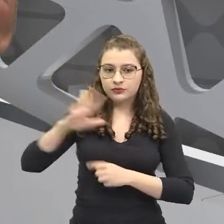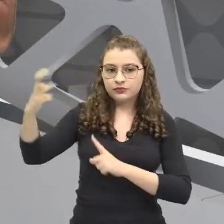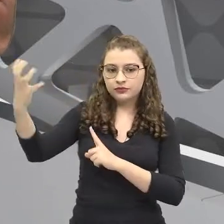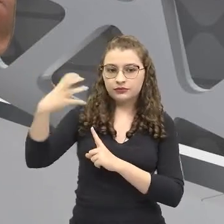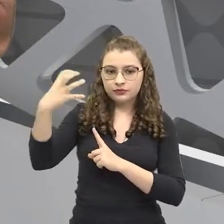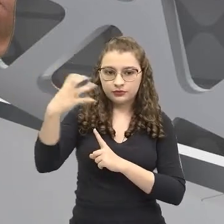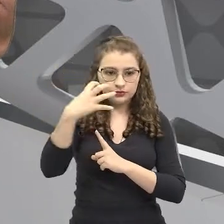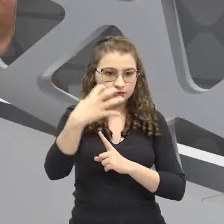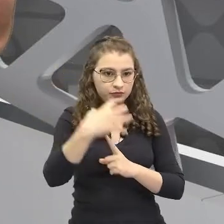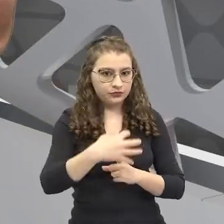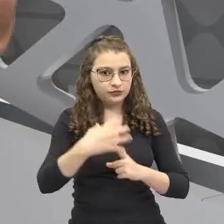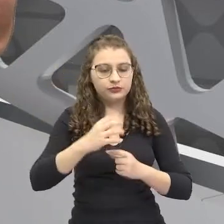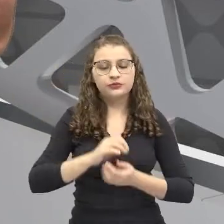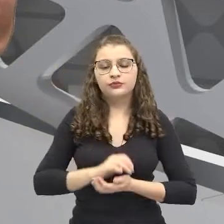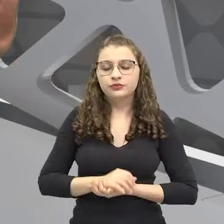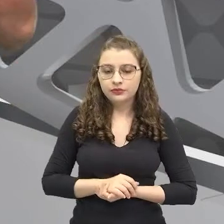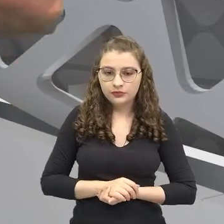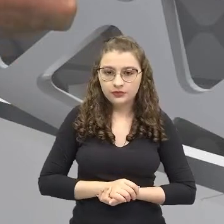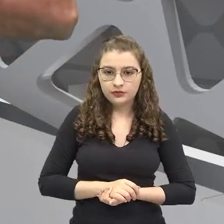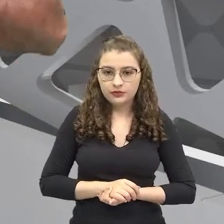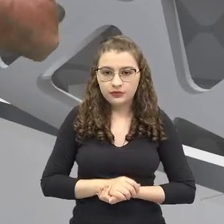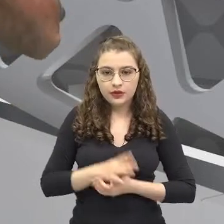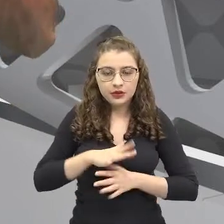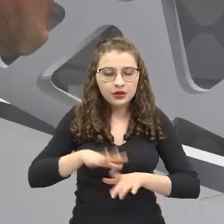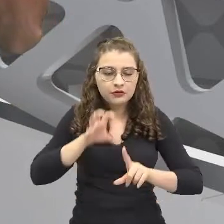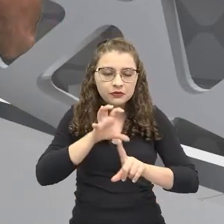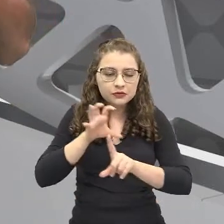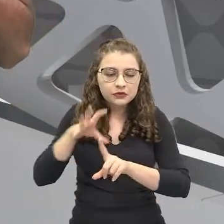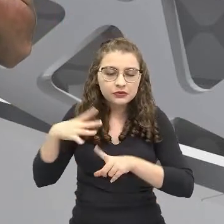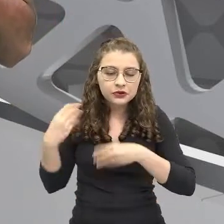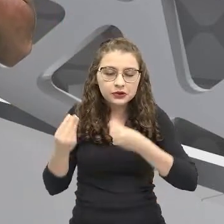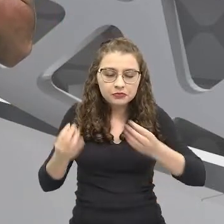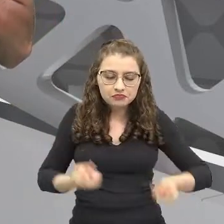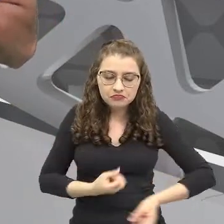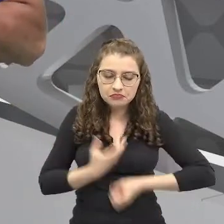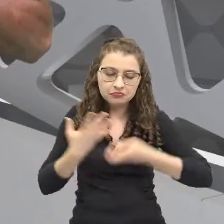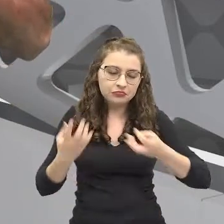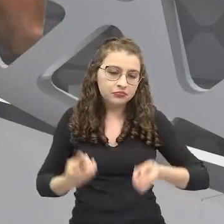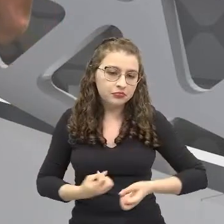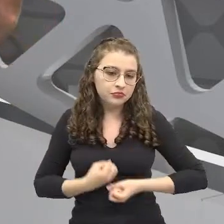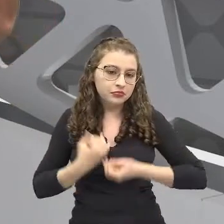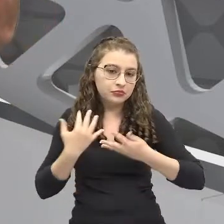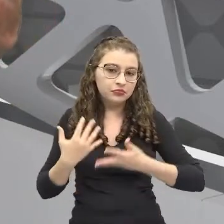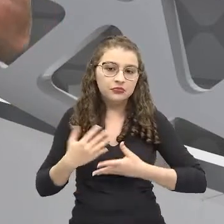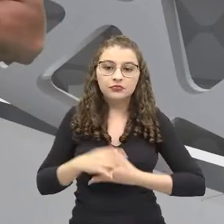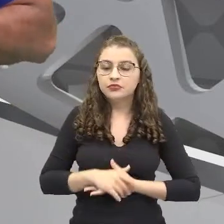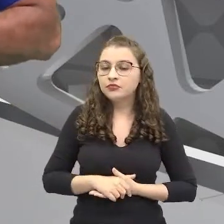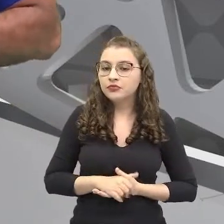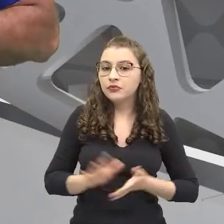sobre as vanguardas europeias. Então, elas vão influenciar esses artistas. Muitos desses artistas